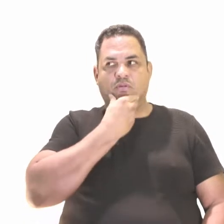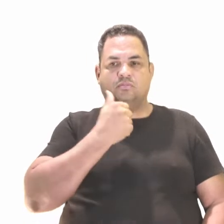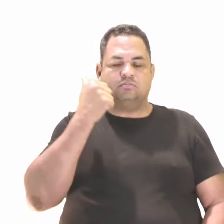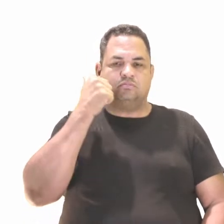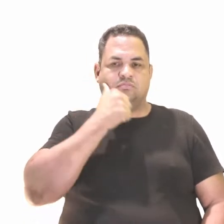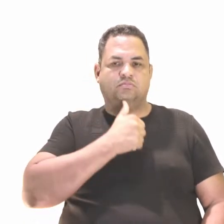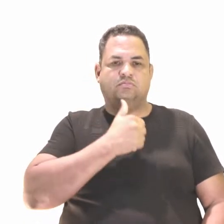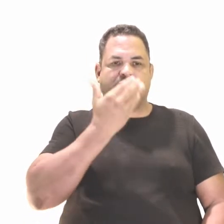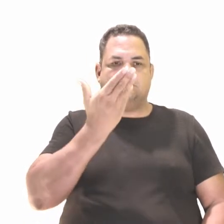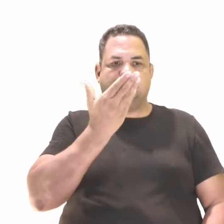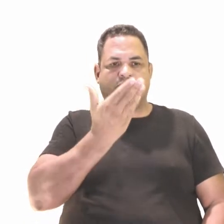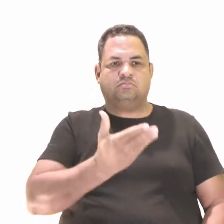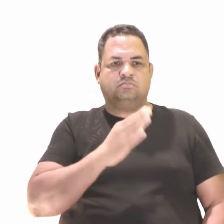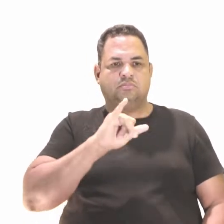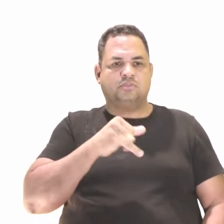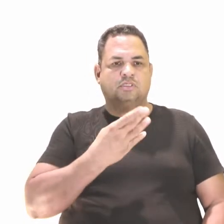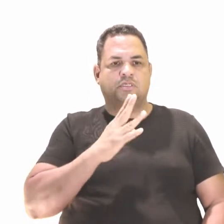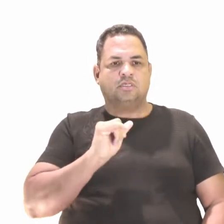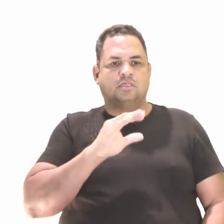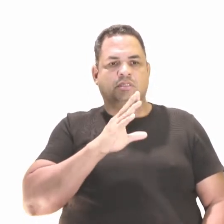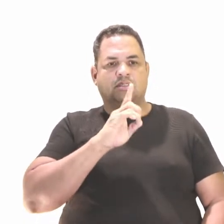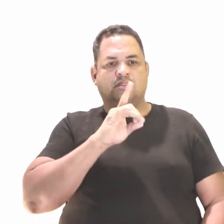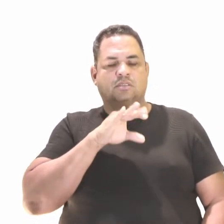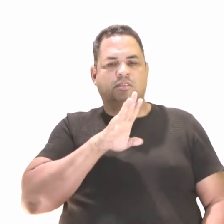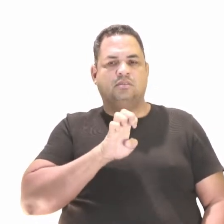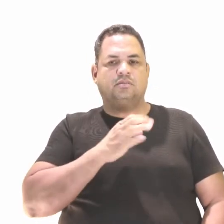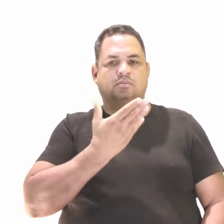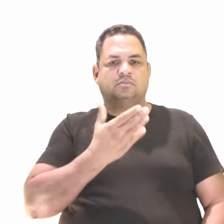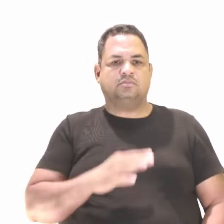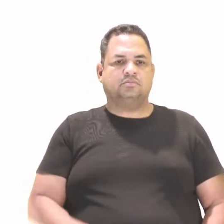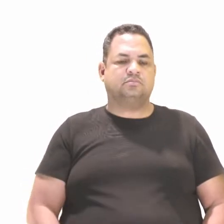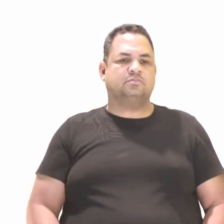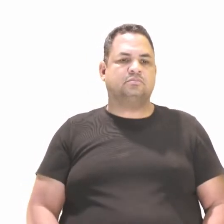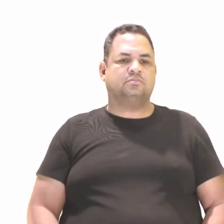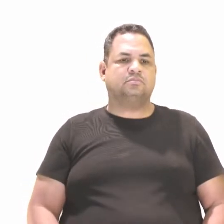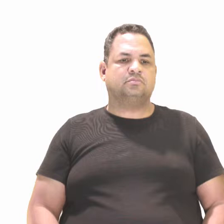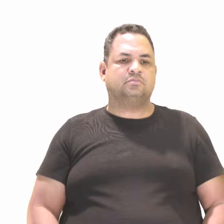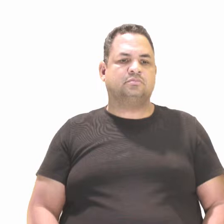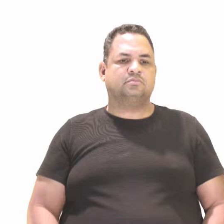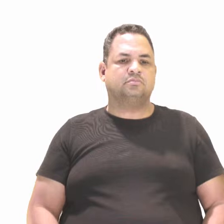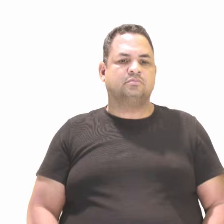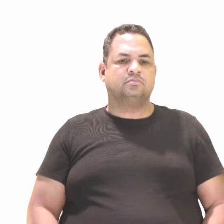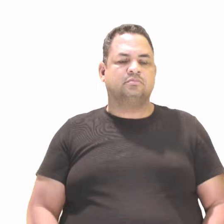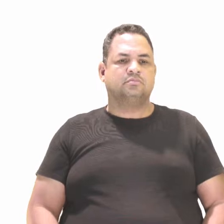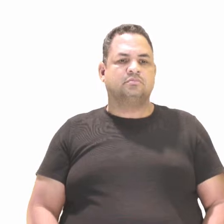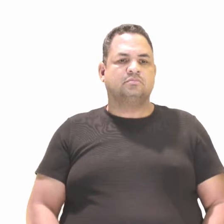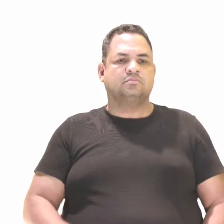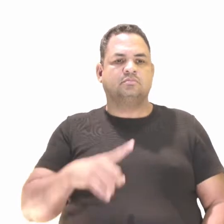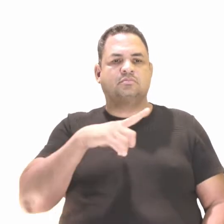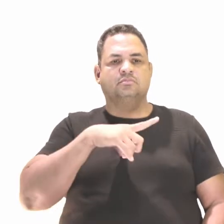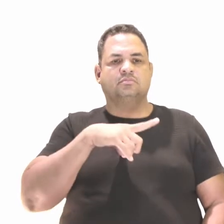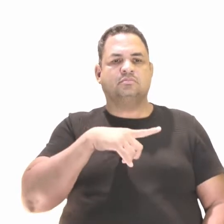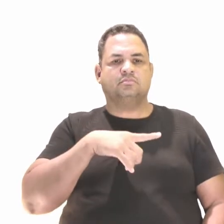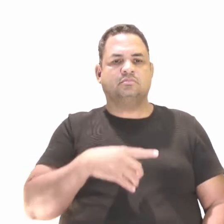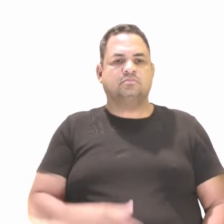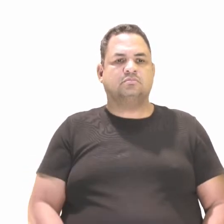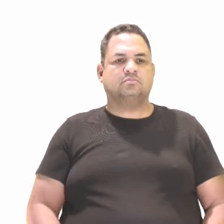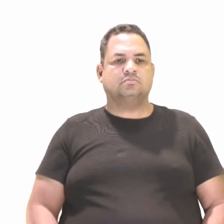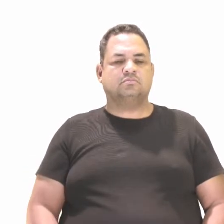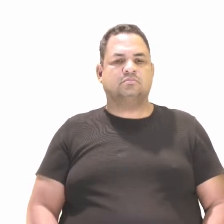o Jack ou a Jack. Esse nome pode ser tanto para boy ou para girl. E aí a gente tem o seguinte, ela